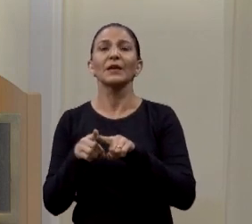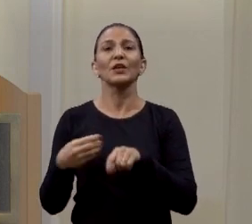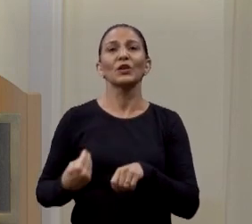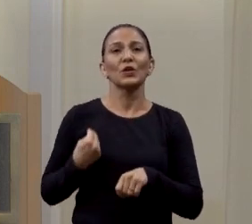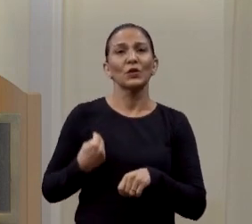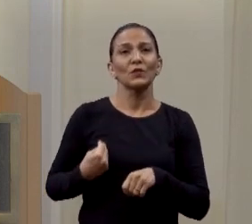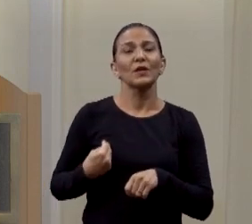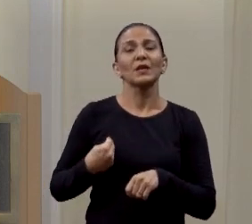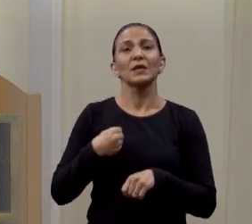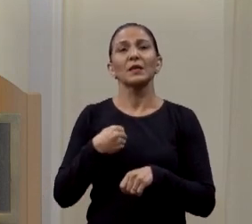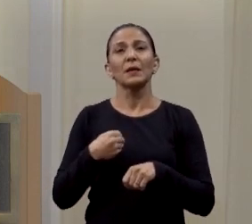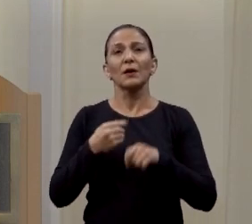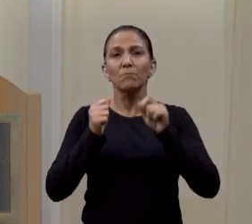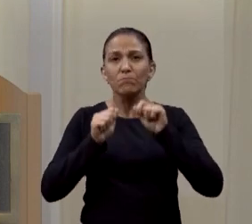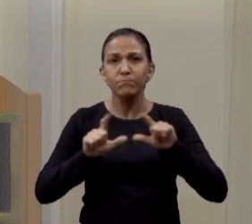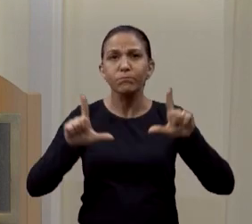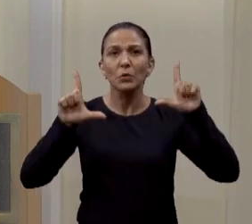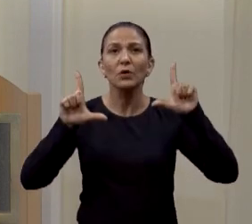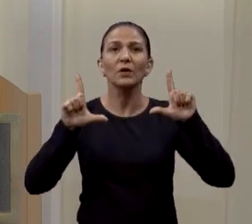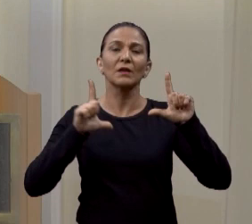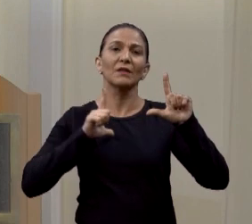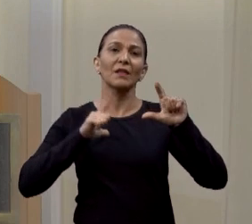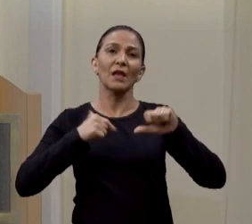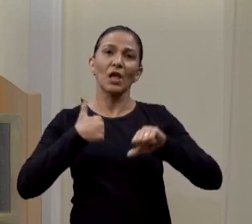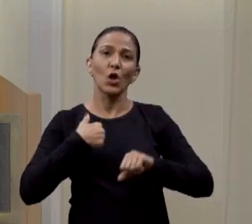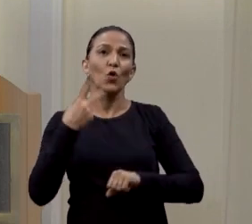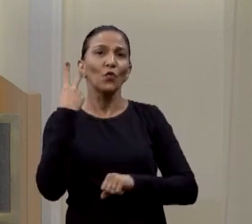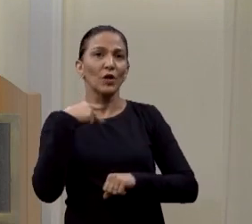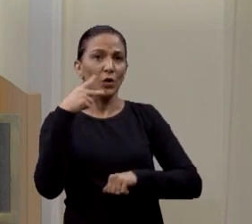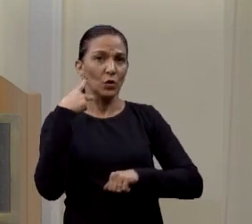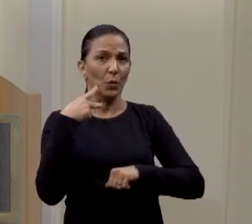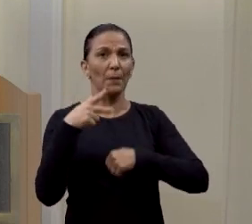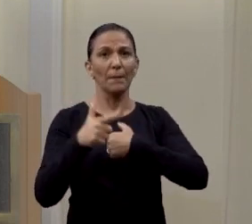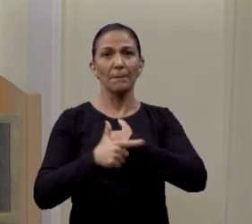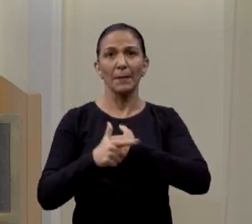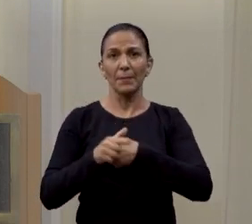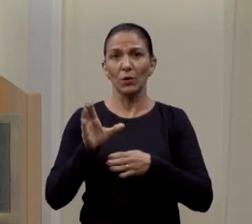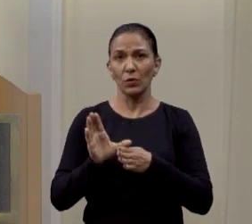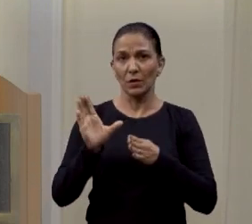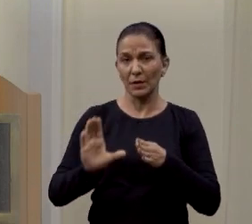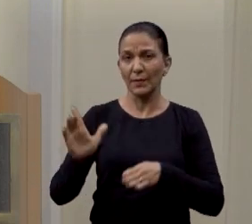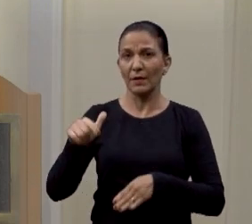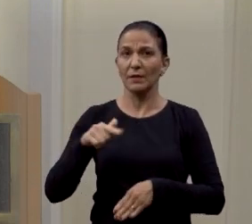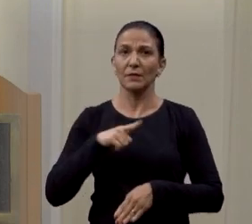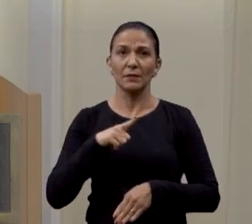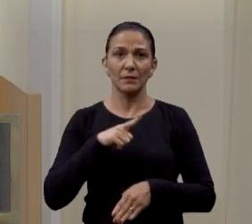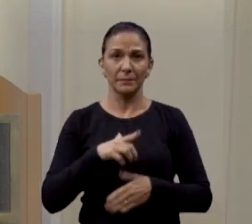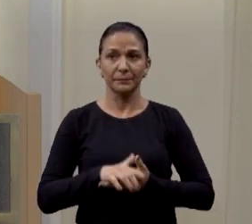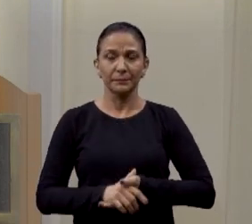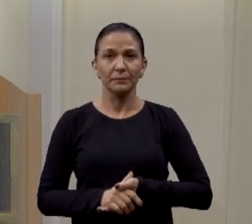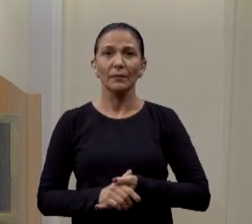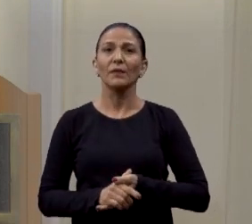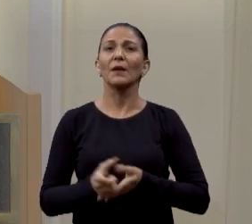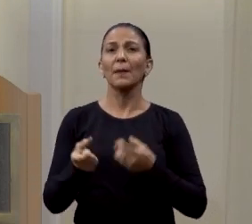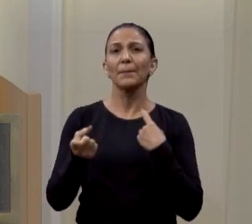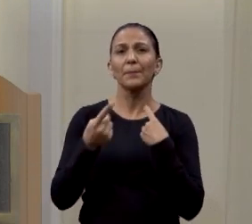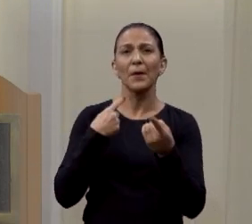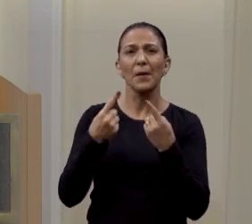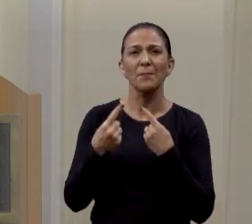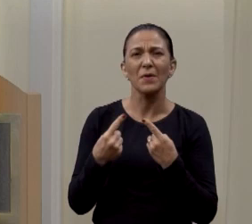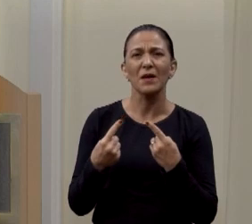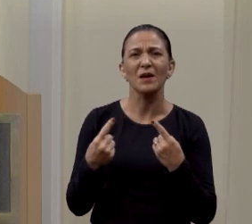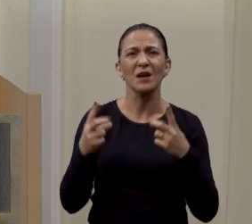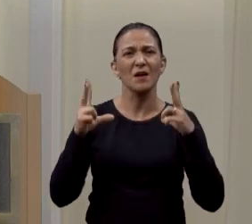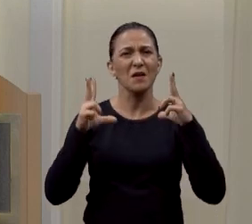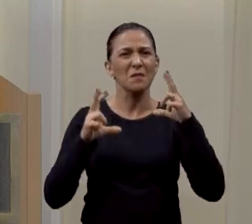vida pública, onde exerço atualmente o cargo de vereadora nessa casa. Eu prezo pelo diálogo, pela não